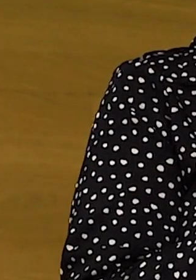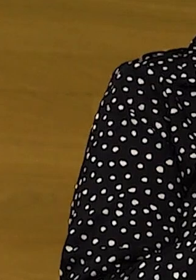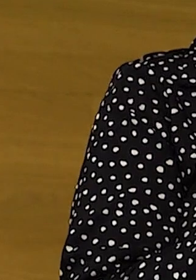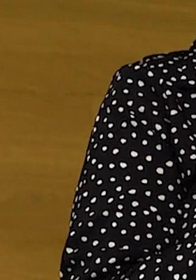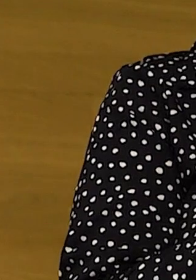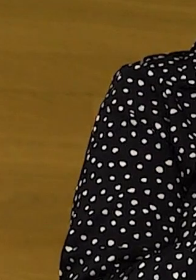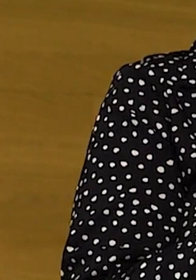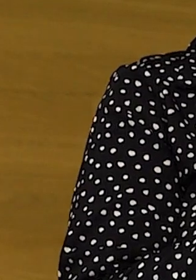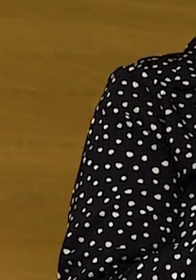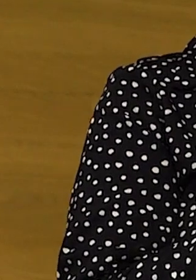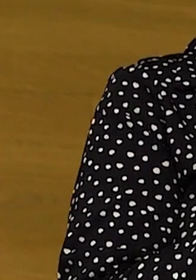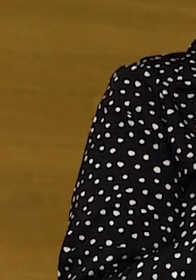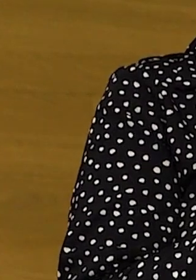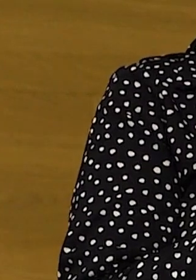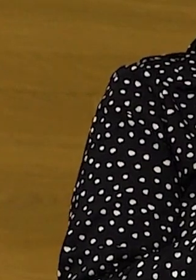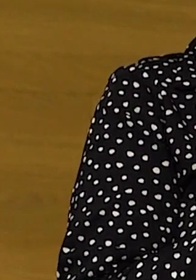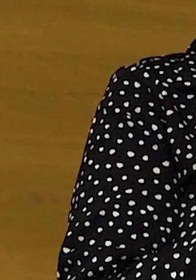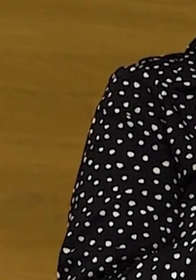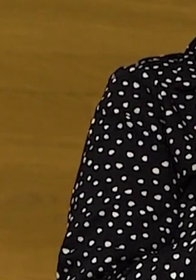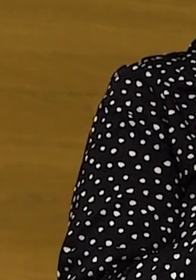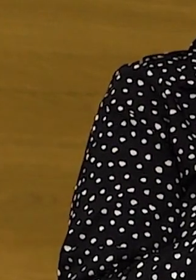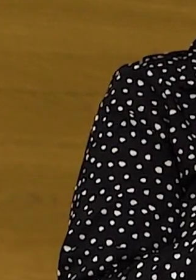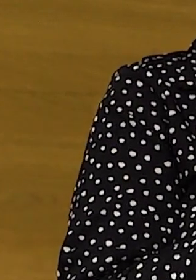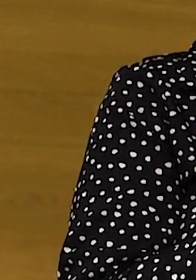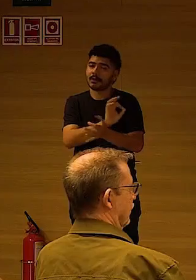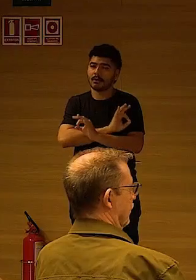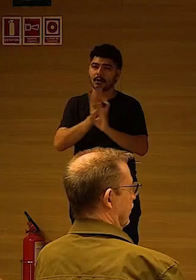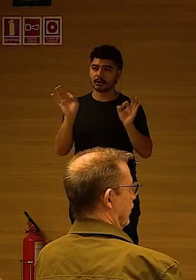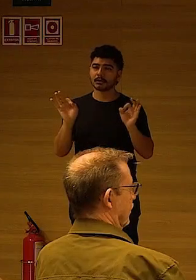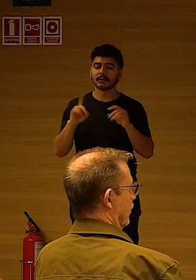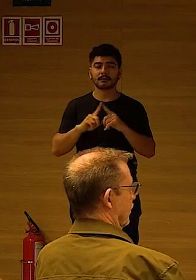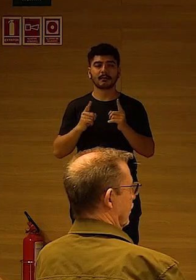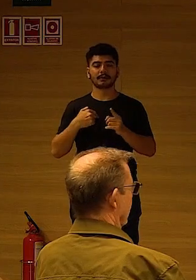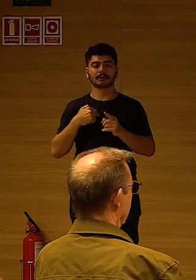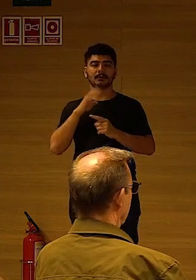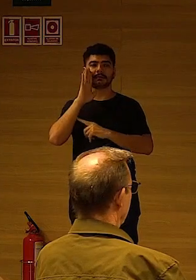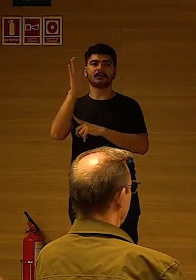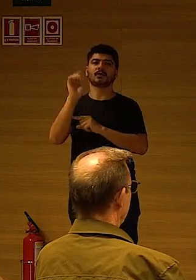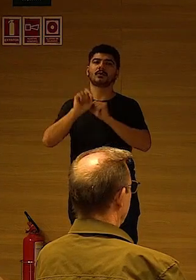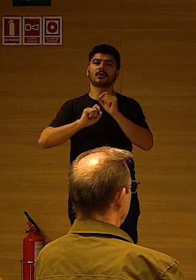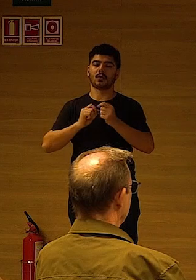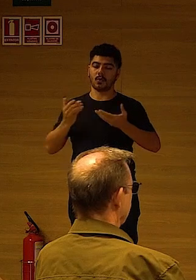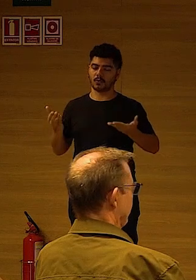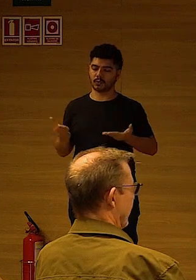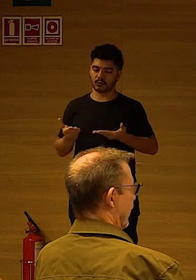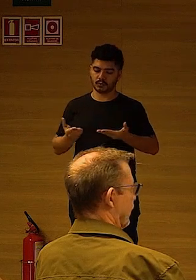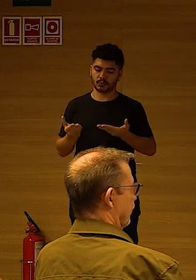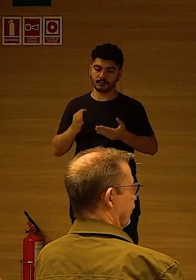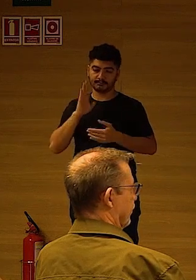ótimo, maravilha. Mas eu dou prioridade para o hoje. Perfeito. Falar em tempo, a gente está com quanto